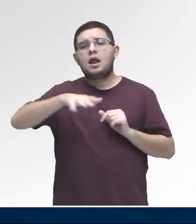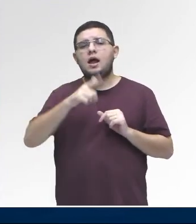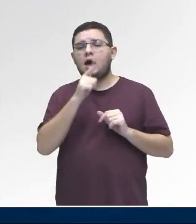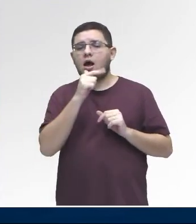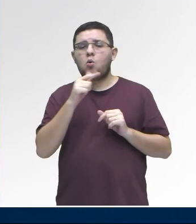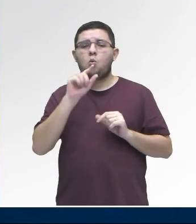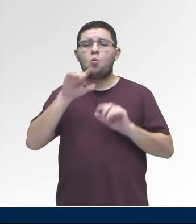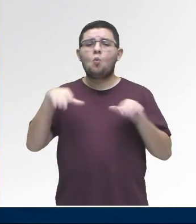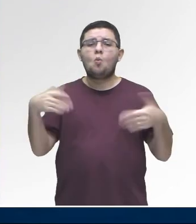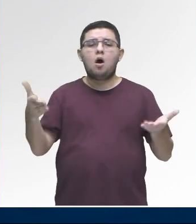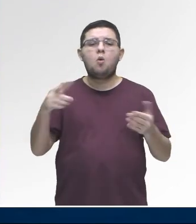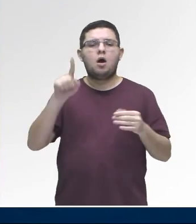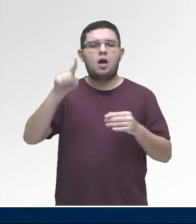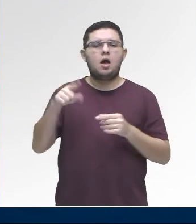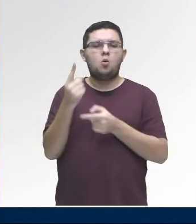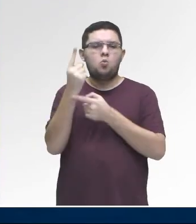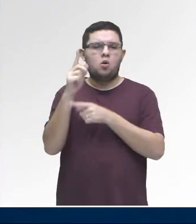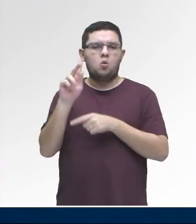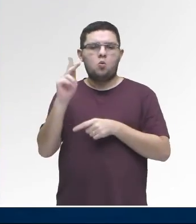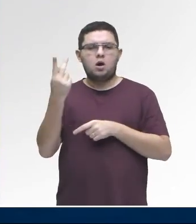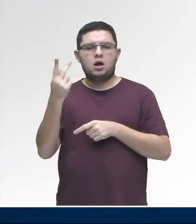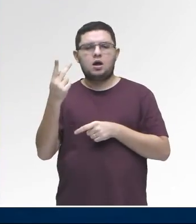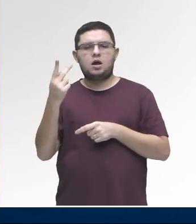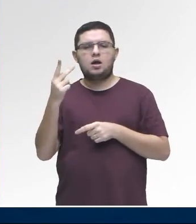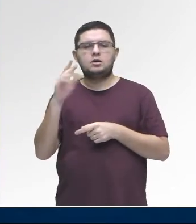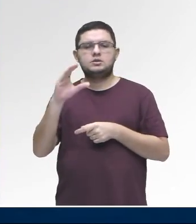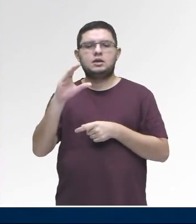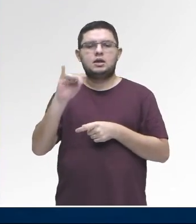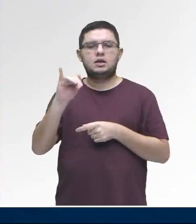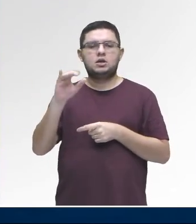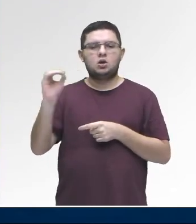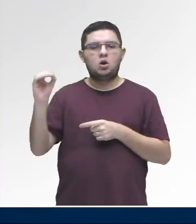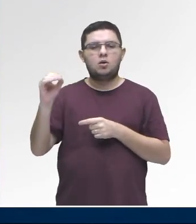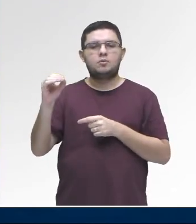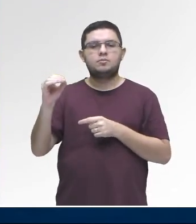ácido perclórico, ele tem essa fórmula aqui,